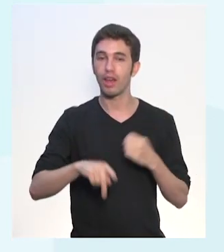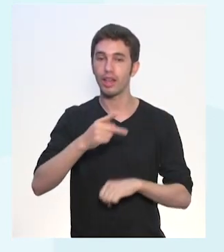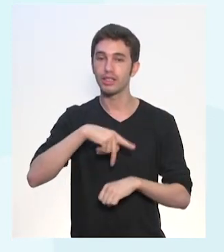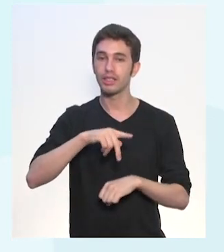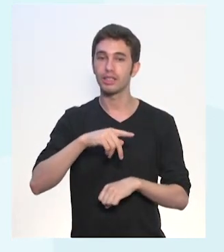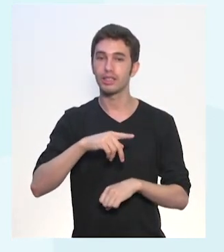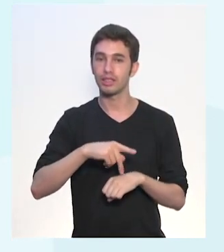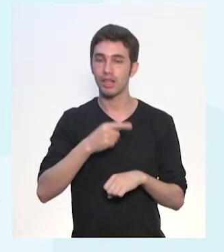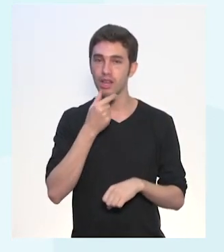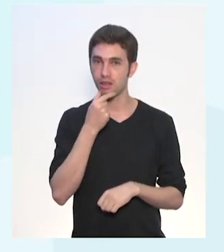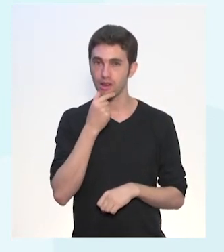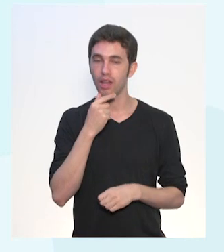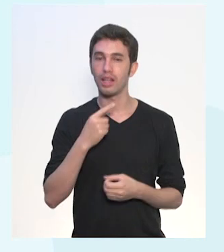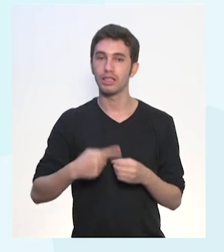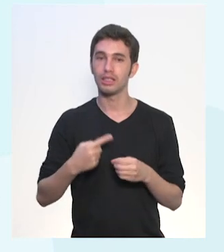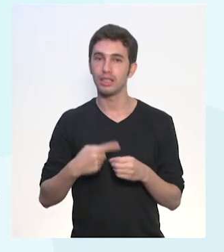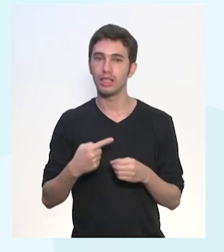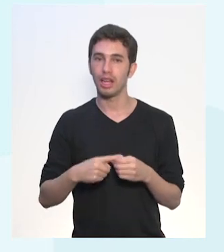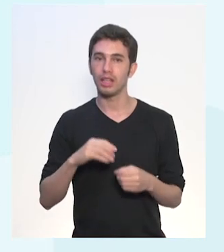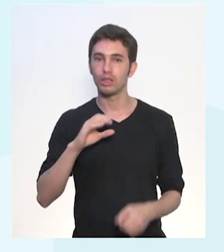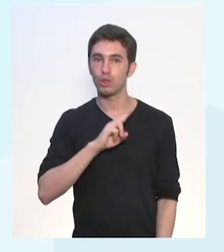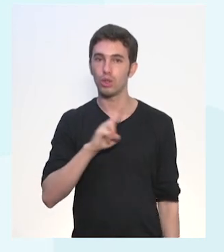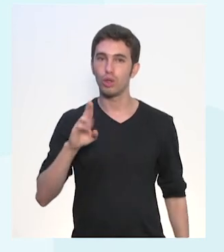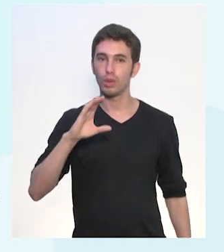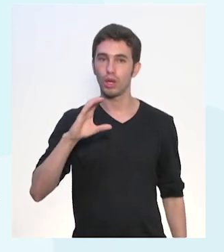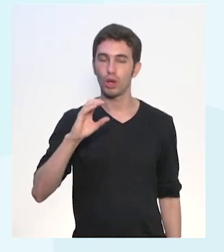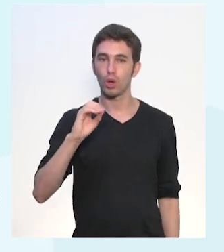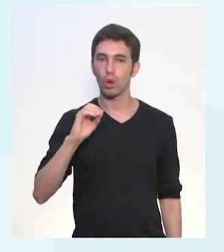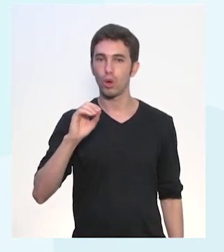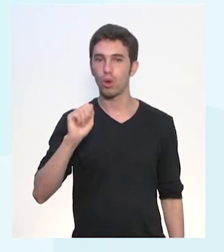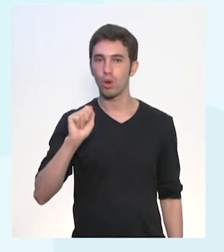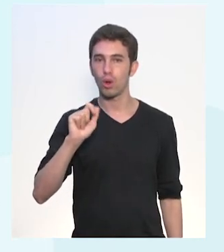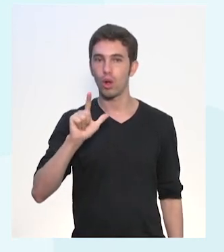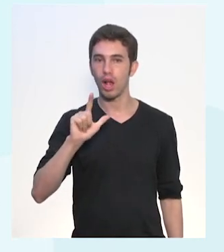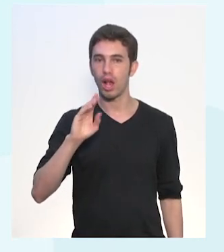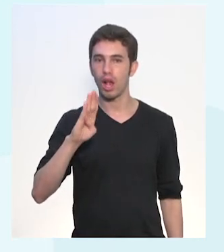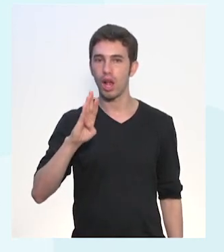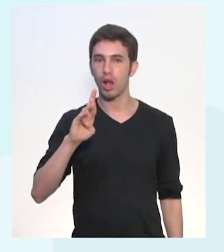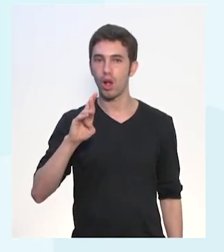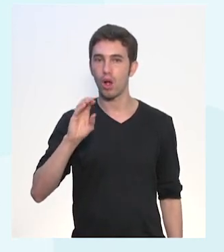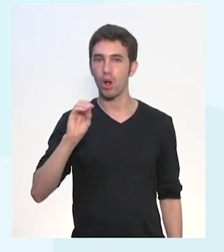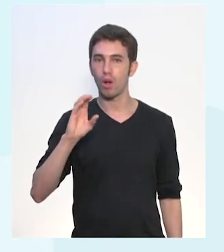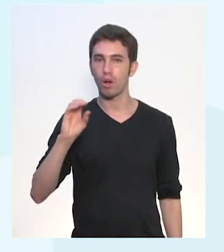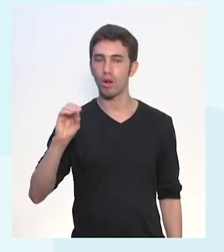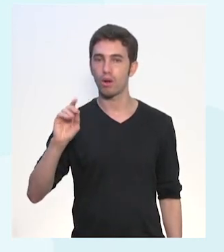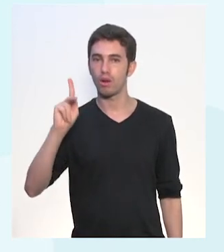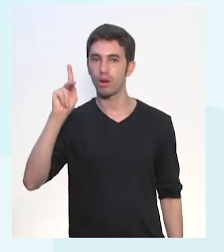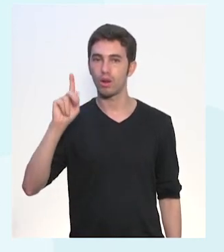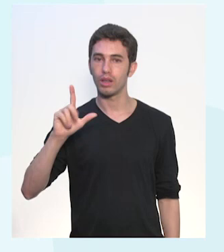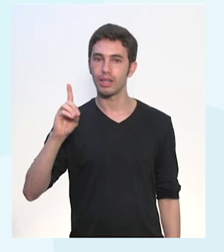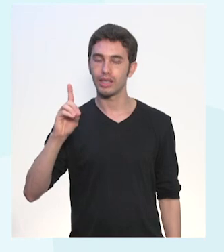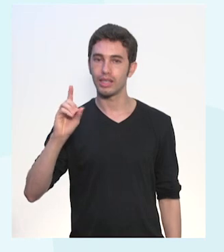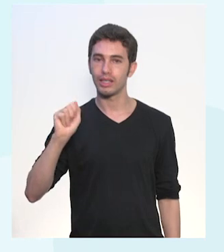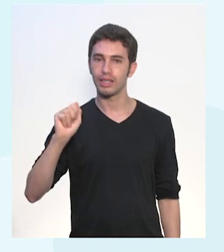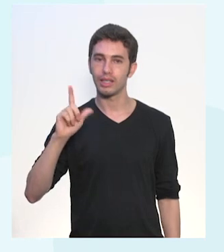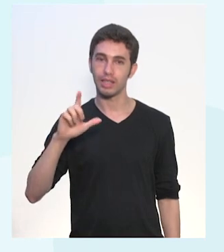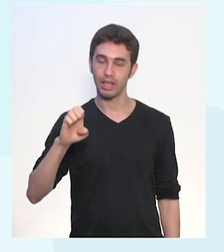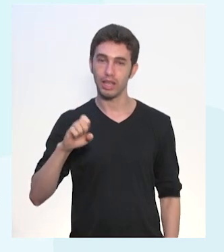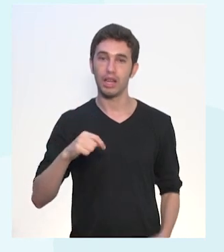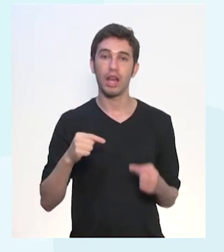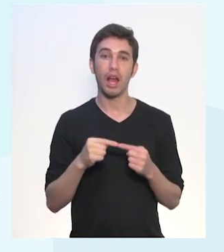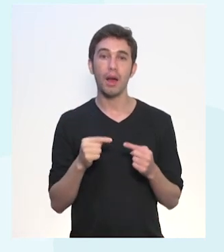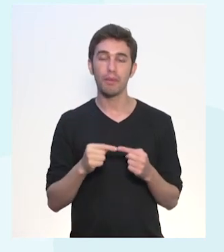aí, ela é conhecida aí como Coalbrookdale, né, uma cidade britânica, né, e é considerada um dos berços da